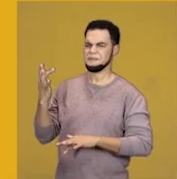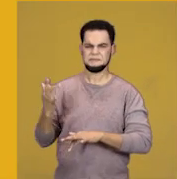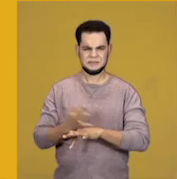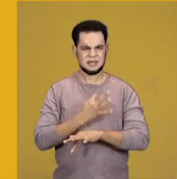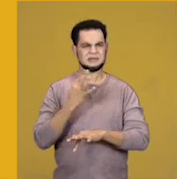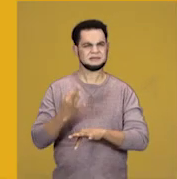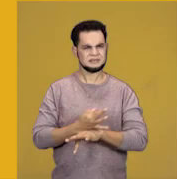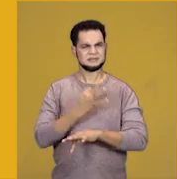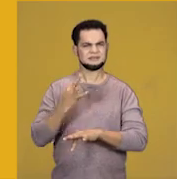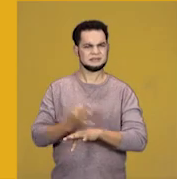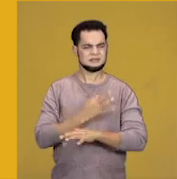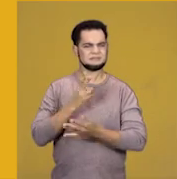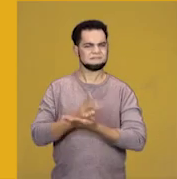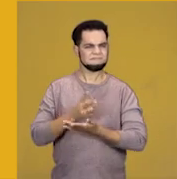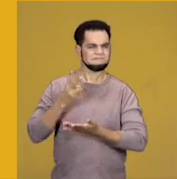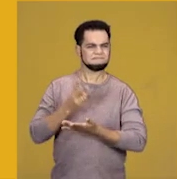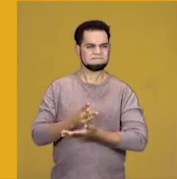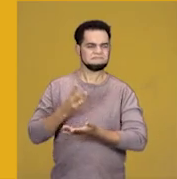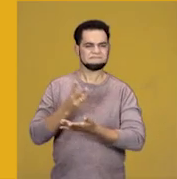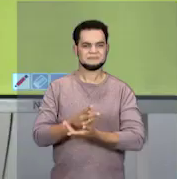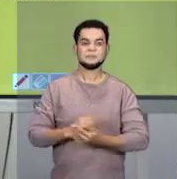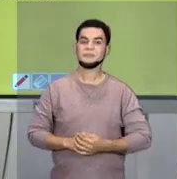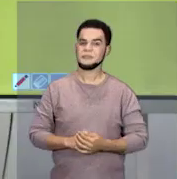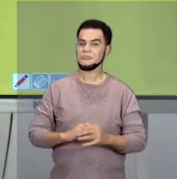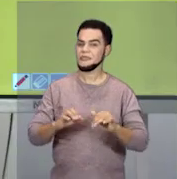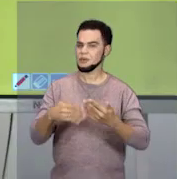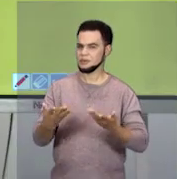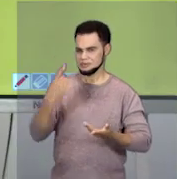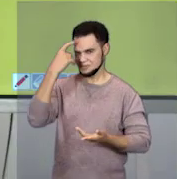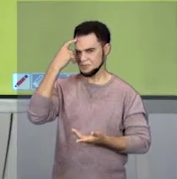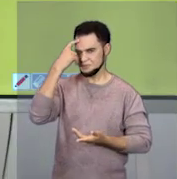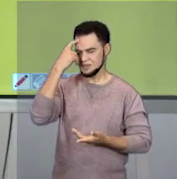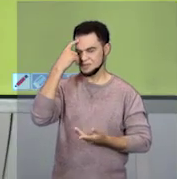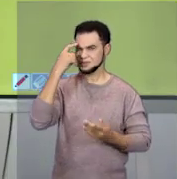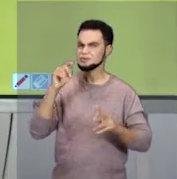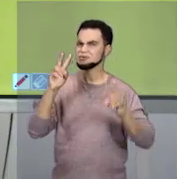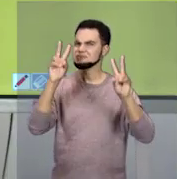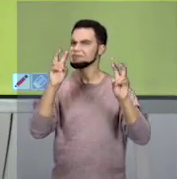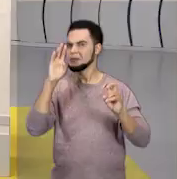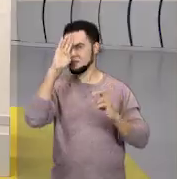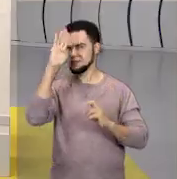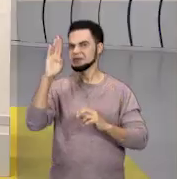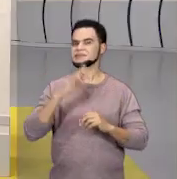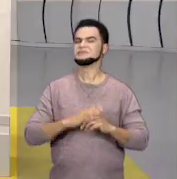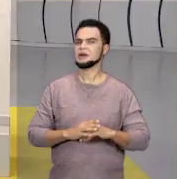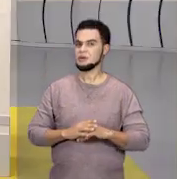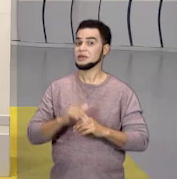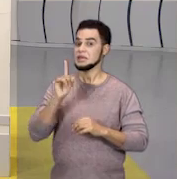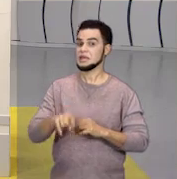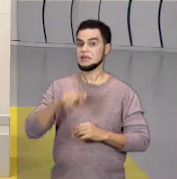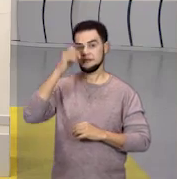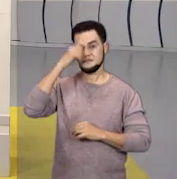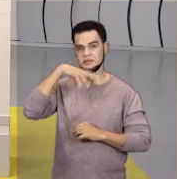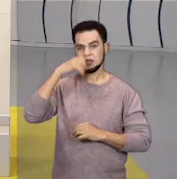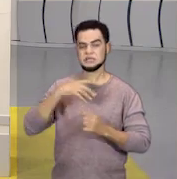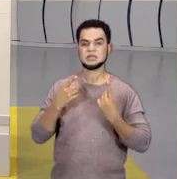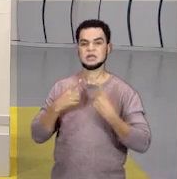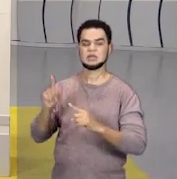Quando eu penso, então, no assunto central do tema de 2015, que é violência contra a mulher,